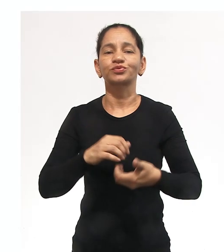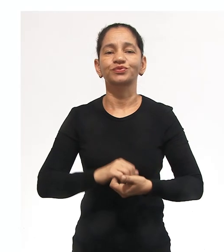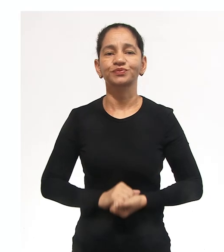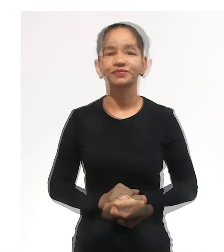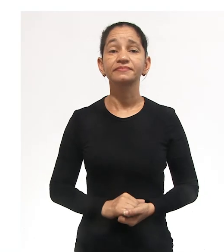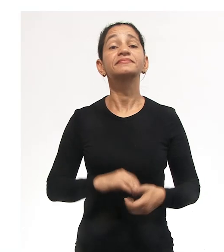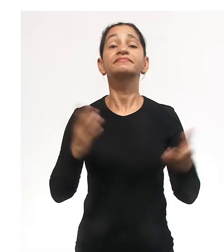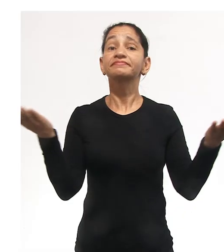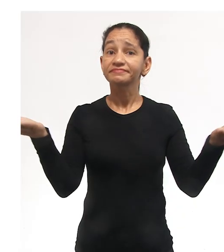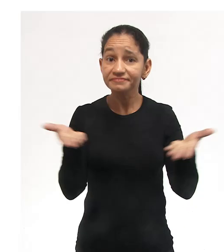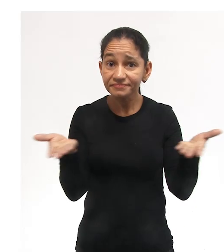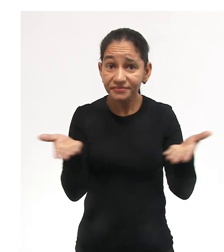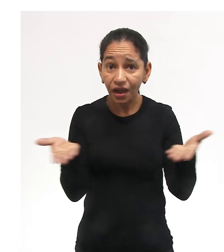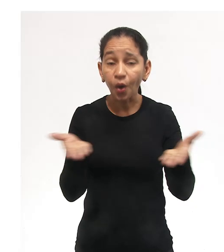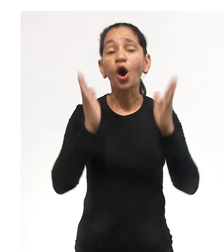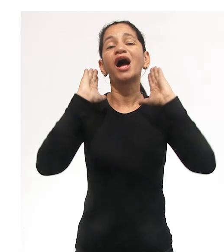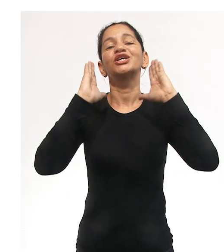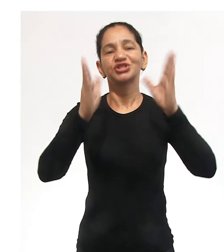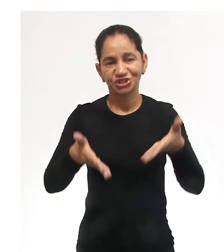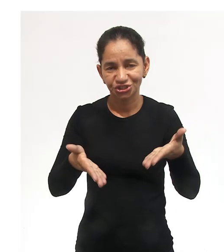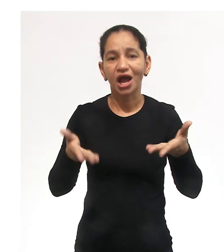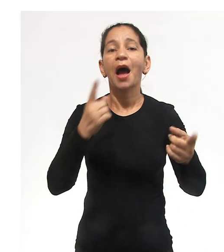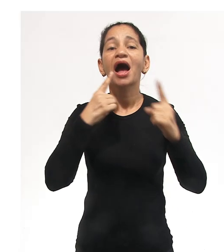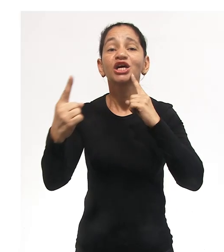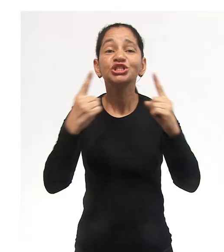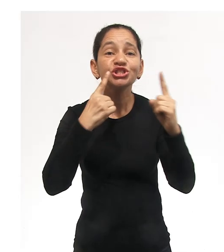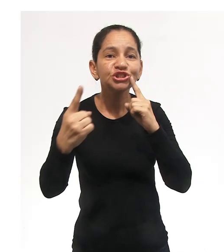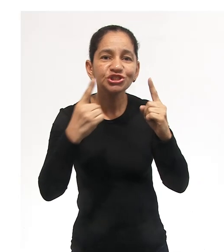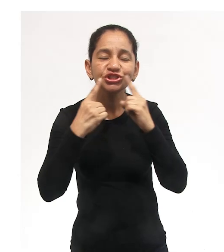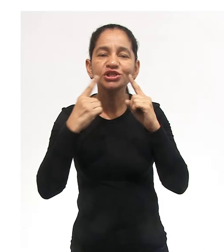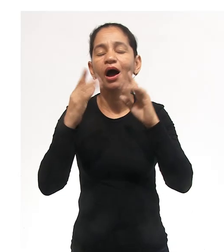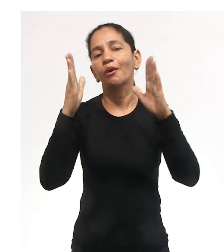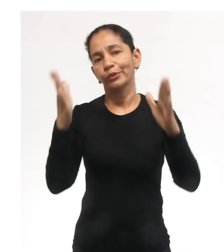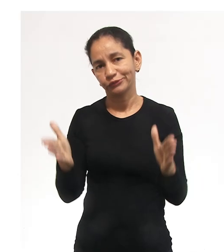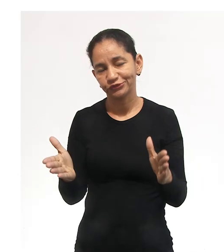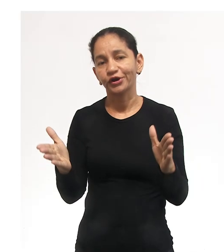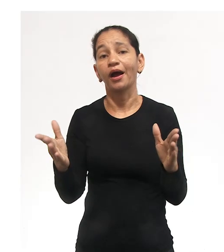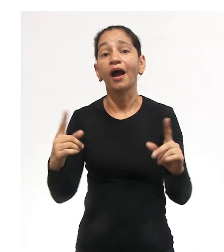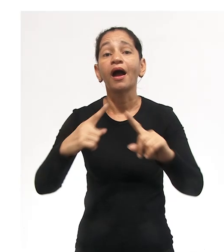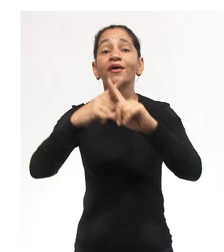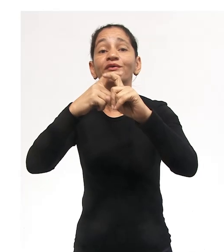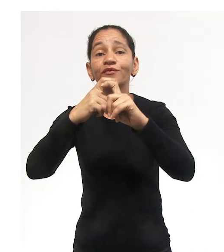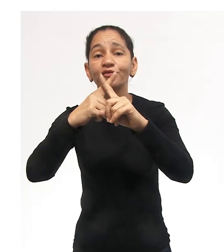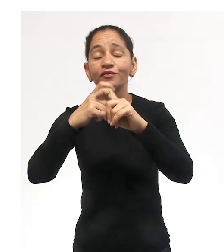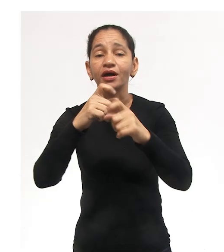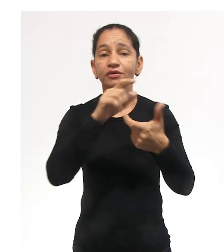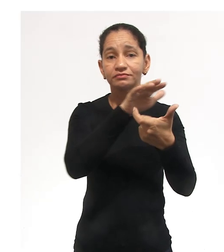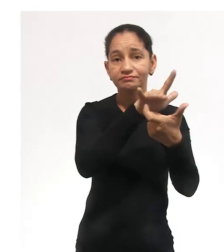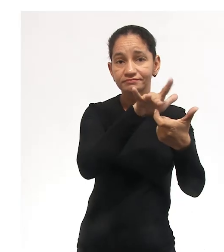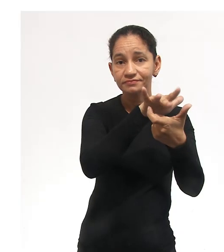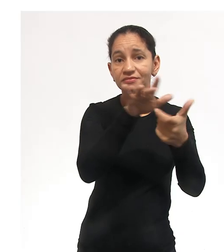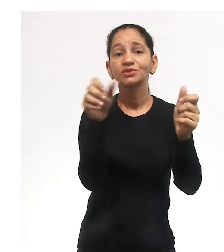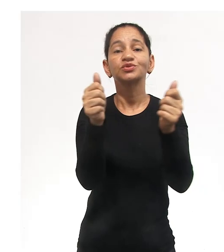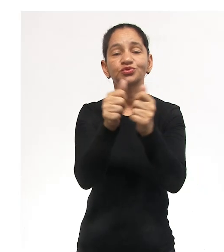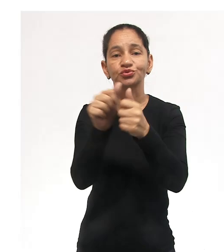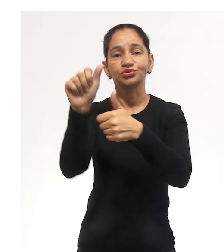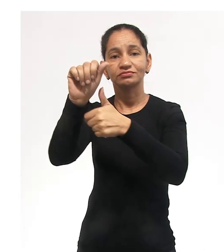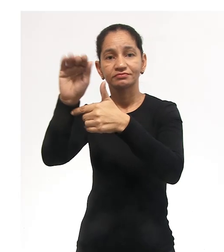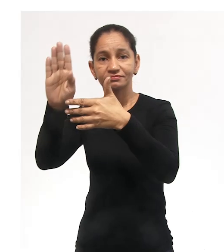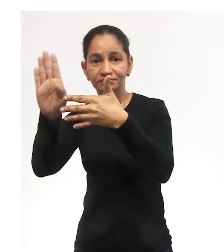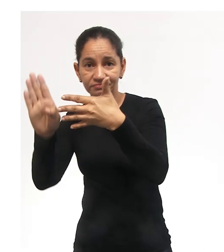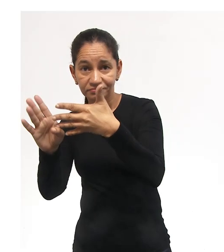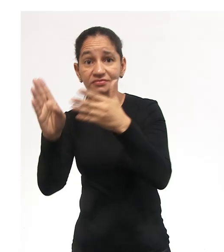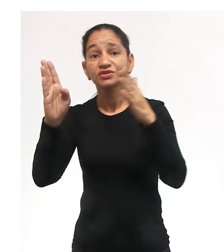da história. Aqui nós já temos um diálogo da alfabetização com o letramento,